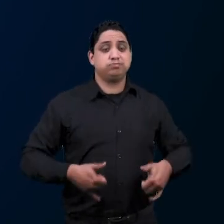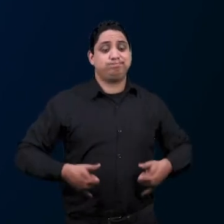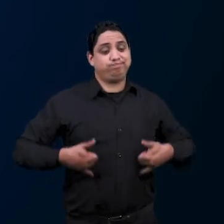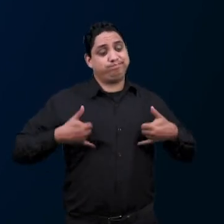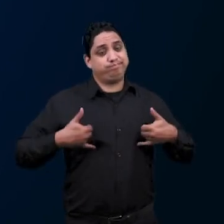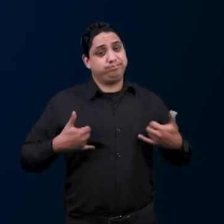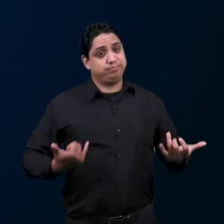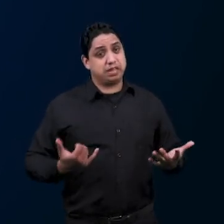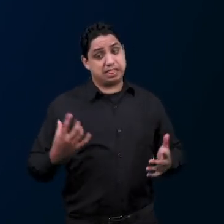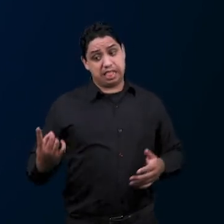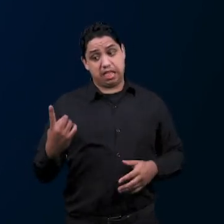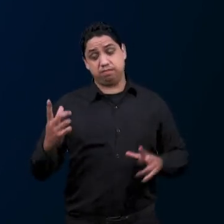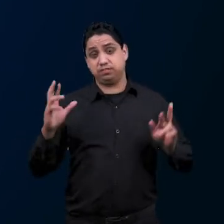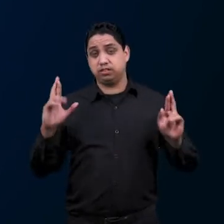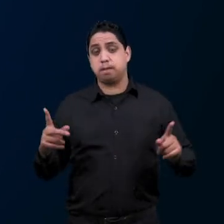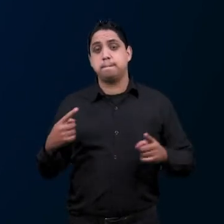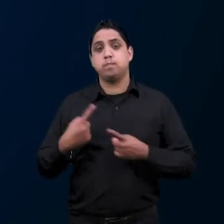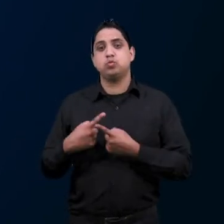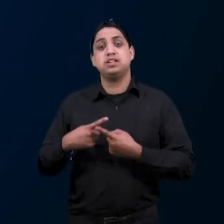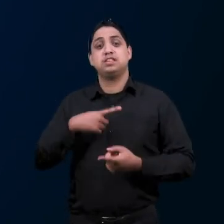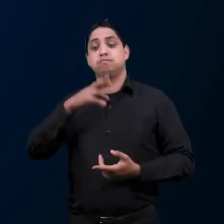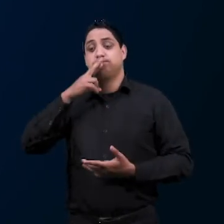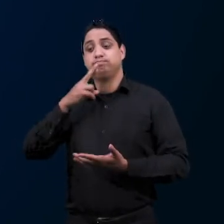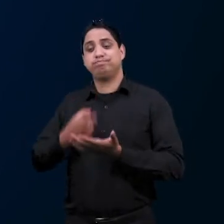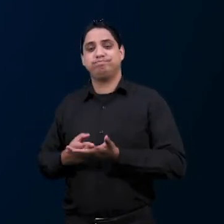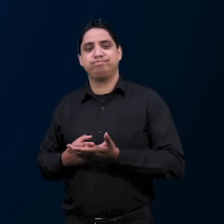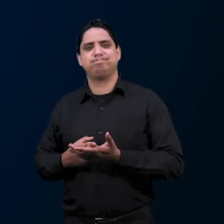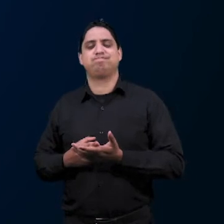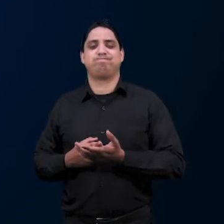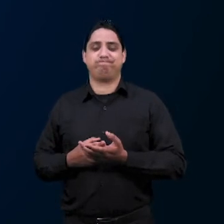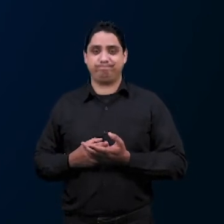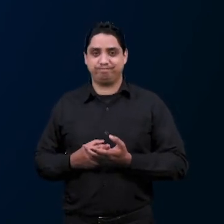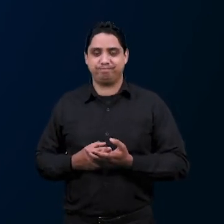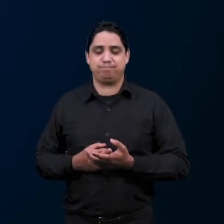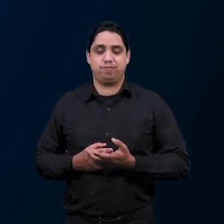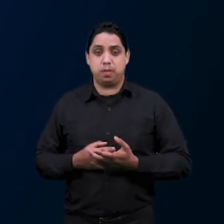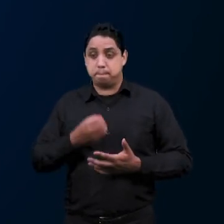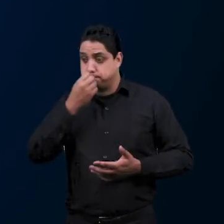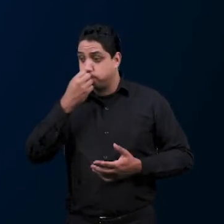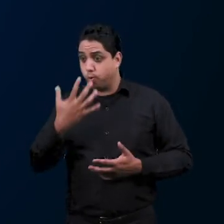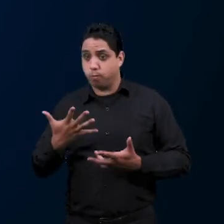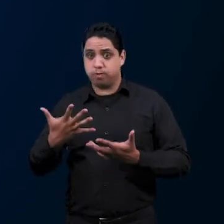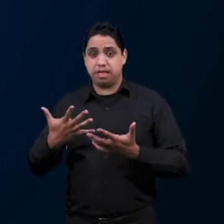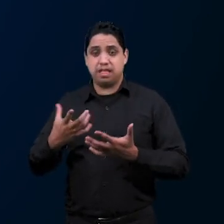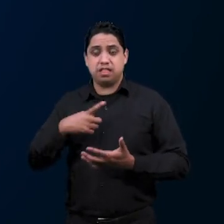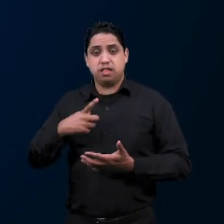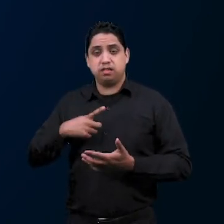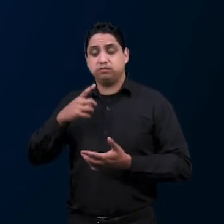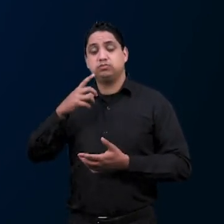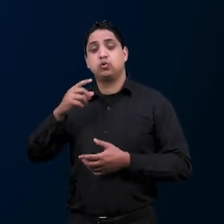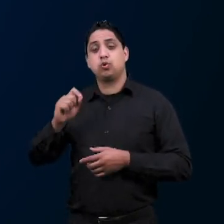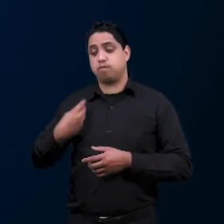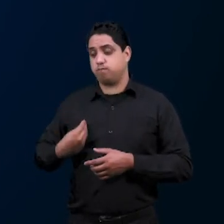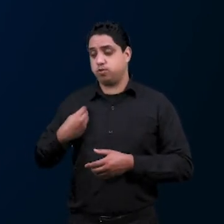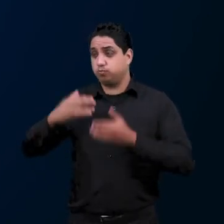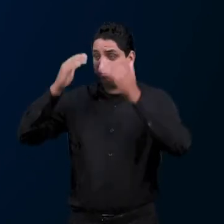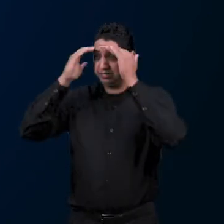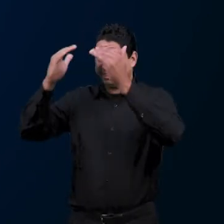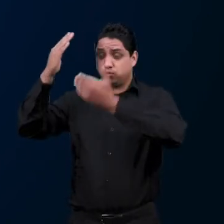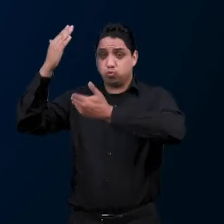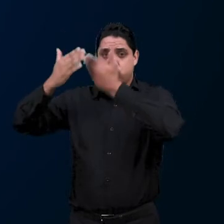Davi colheu os frutos. Ele colheu frutos da sua vida diante do altar, uma vida de